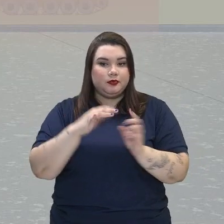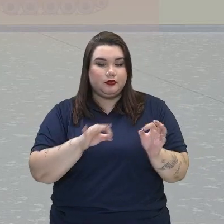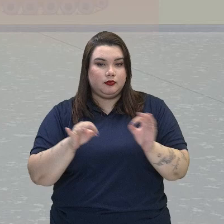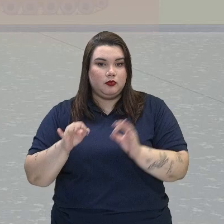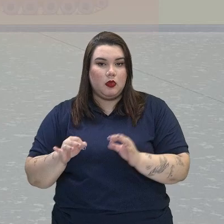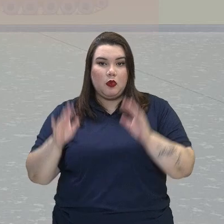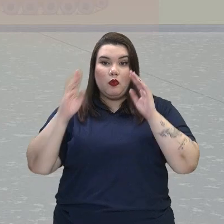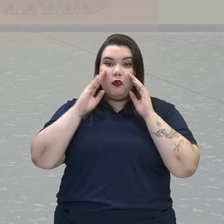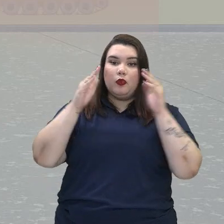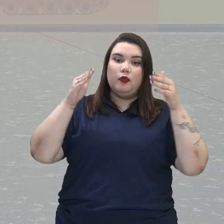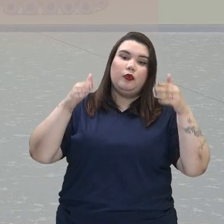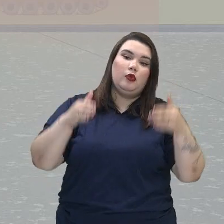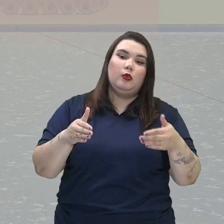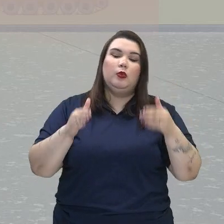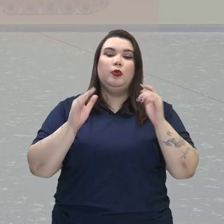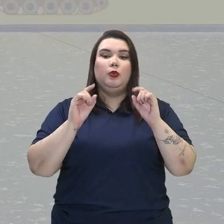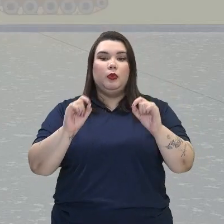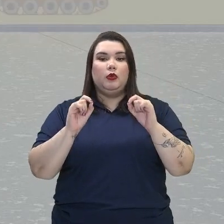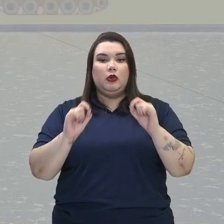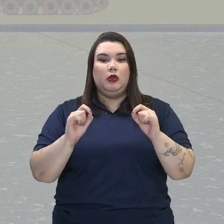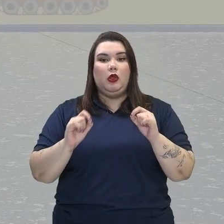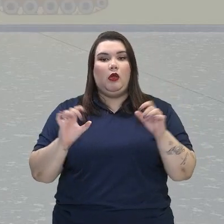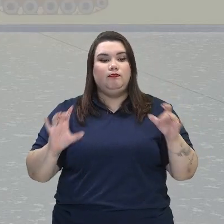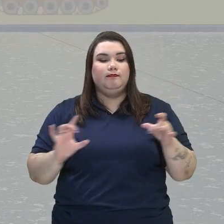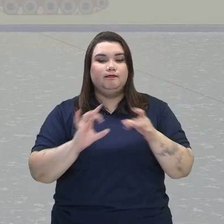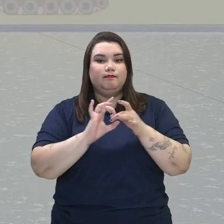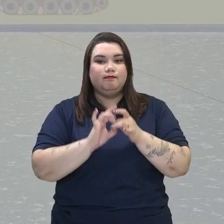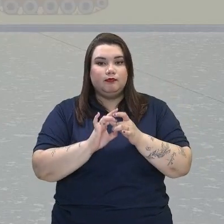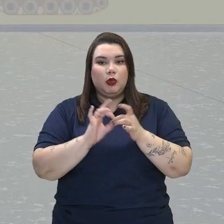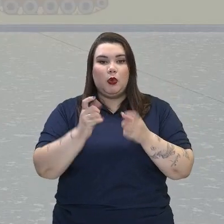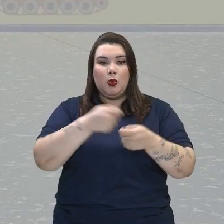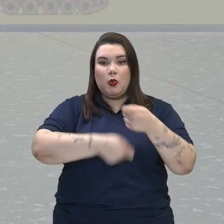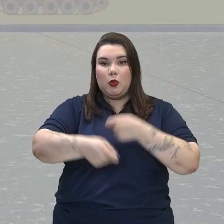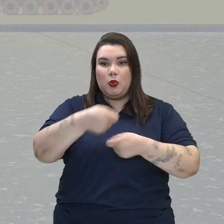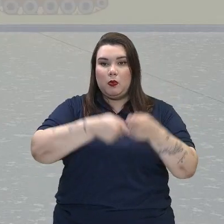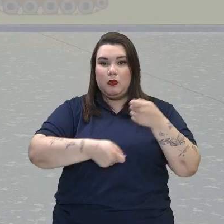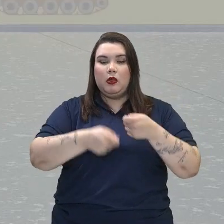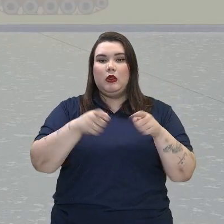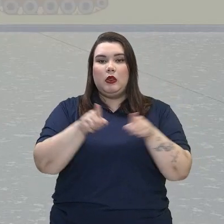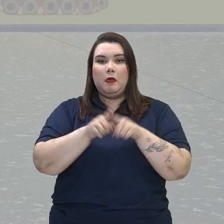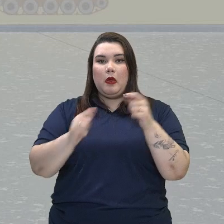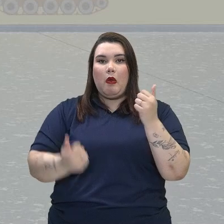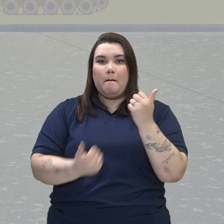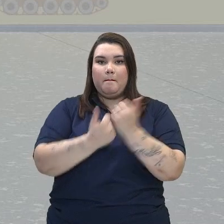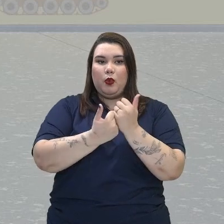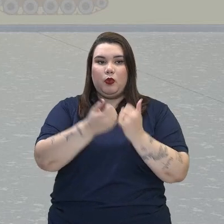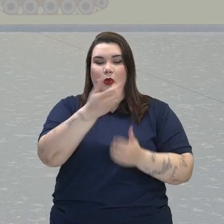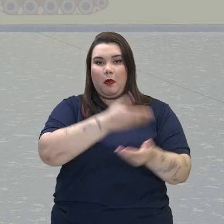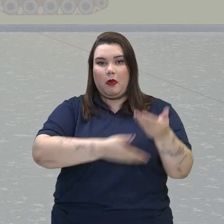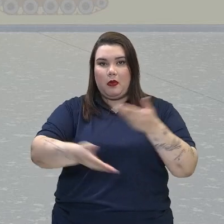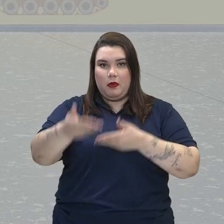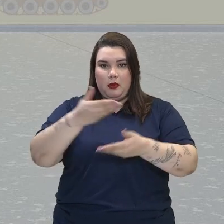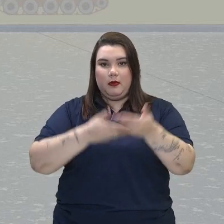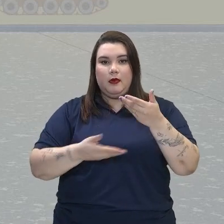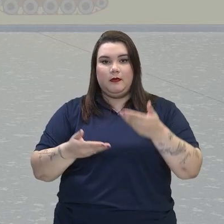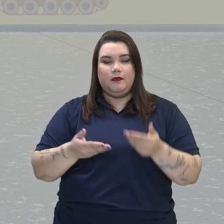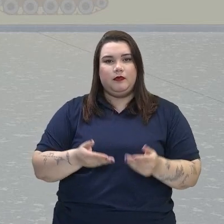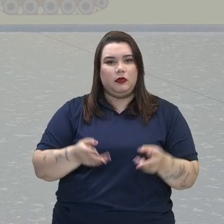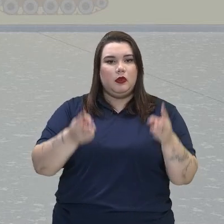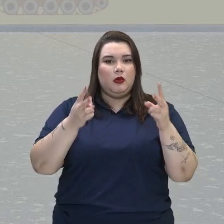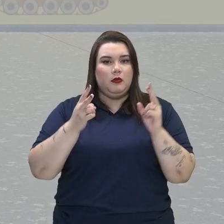como foco a integração econômica e no apoio mútuo. Então, percebam que se eu tenho de um